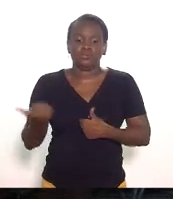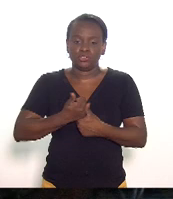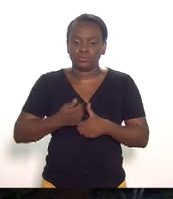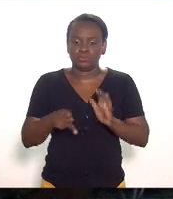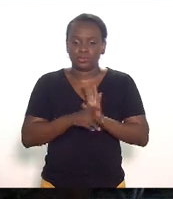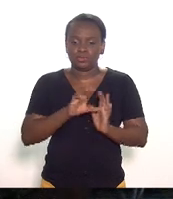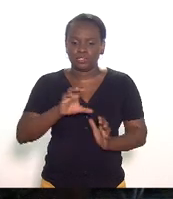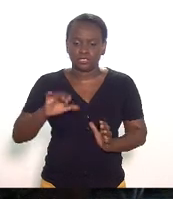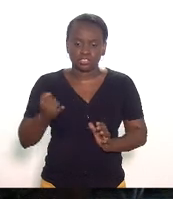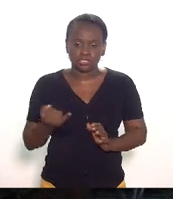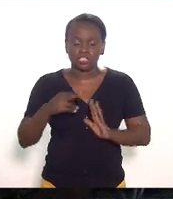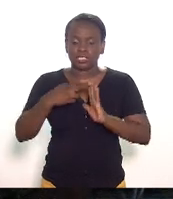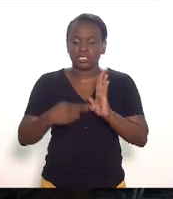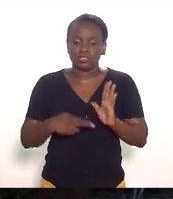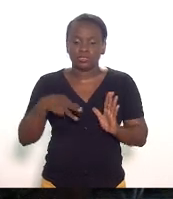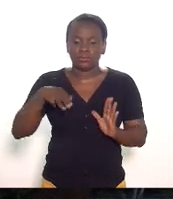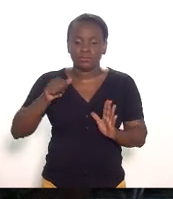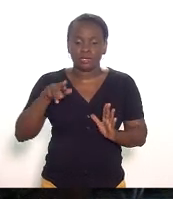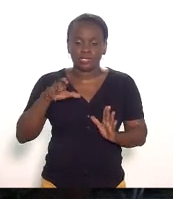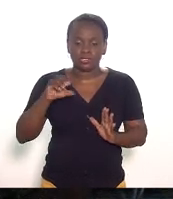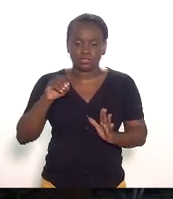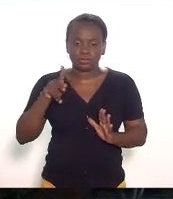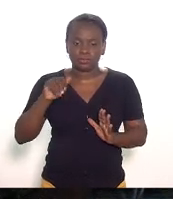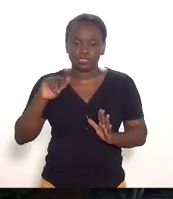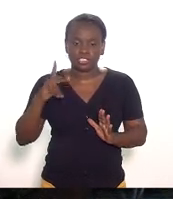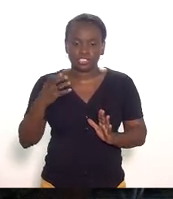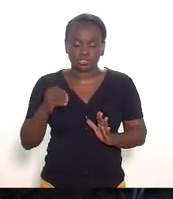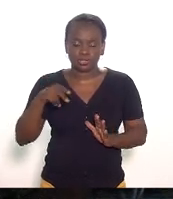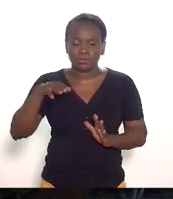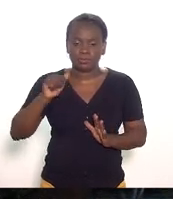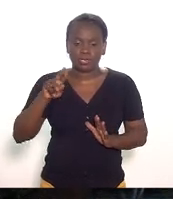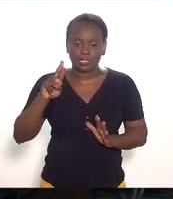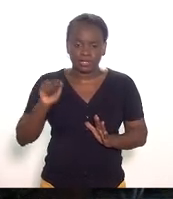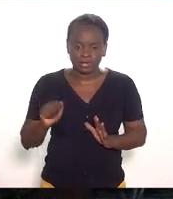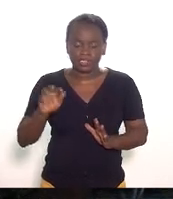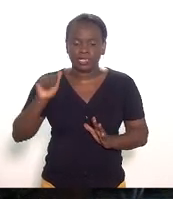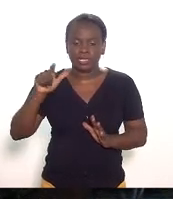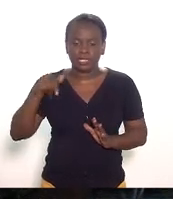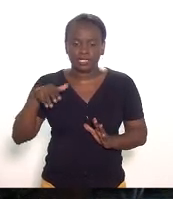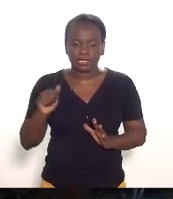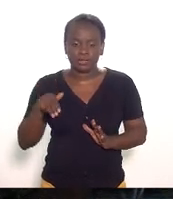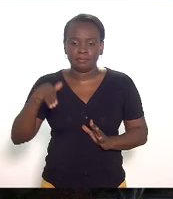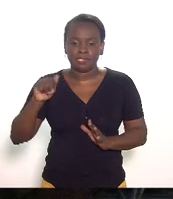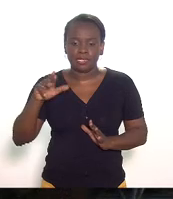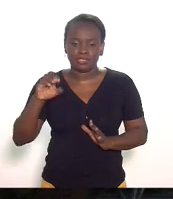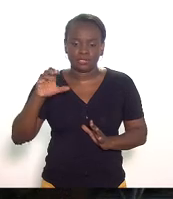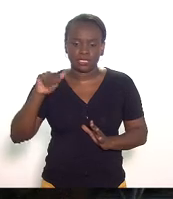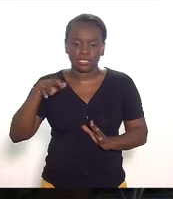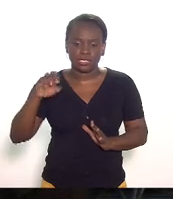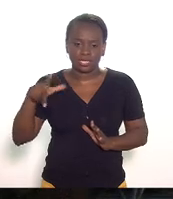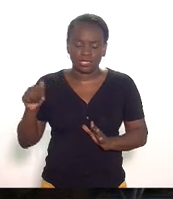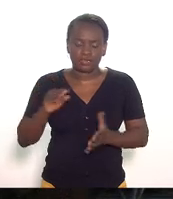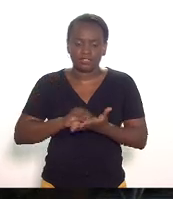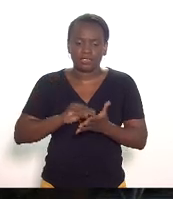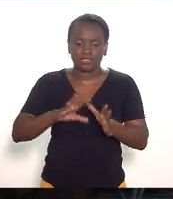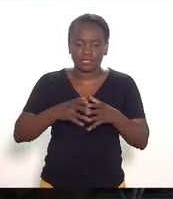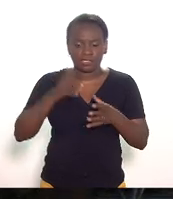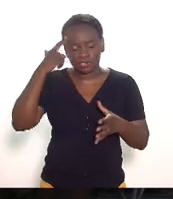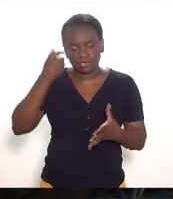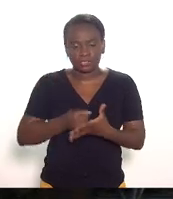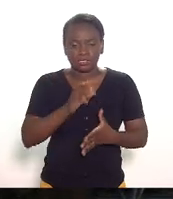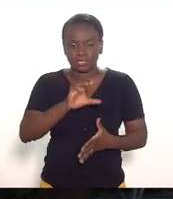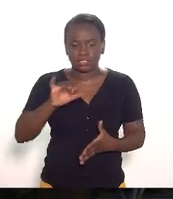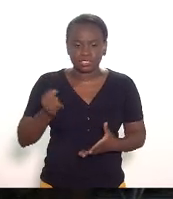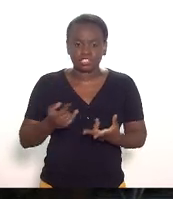CCJ. Relatores, deputado Márcio Pacheco, Marta Rocha, Alana Passi, Márcio Canella. pendente de pareceres das comissões de Constituição e Justiça,